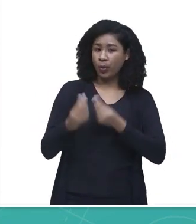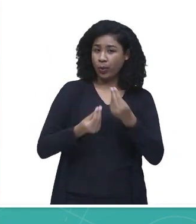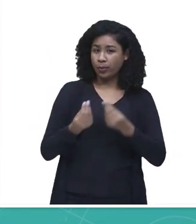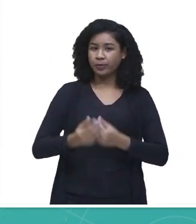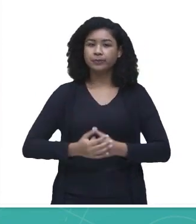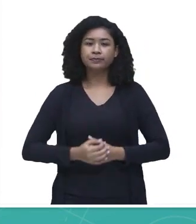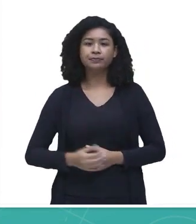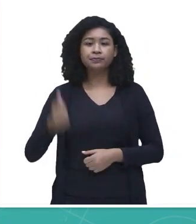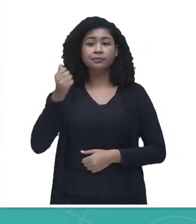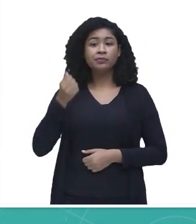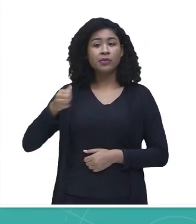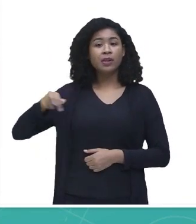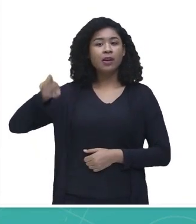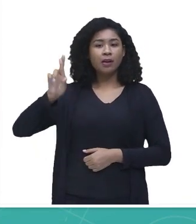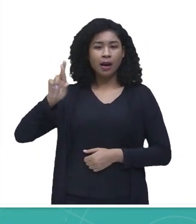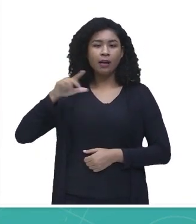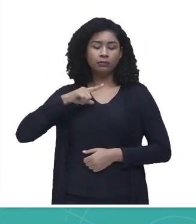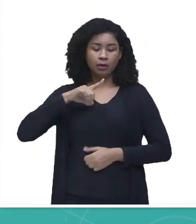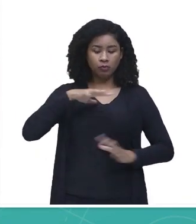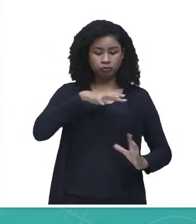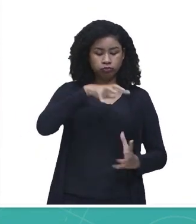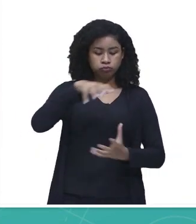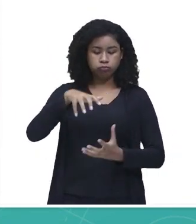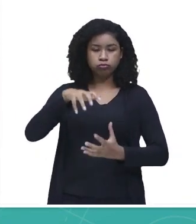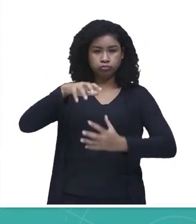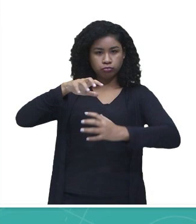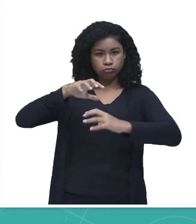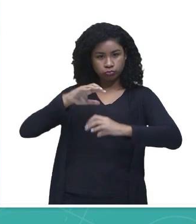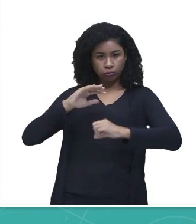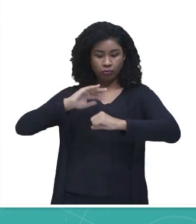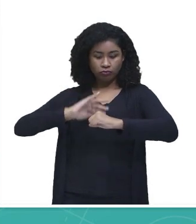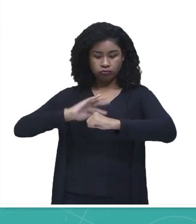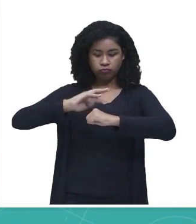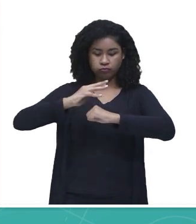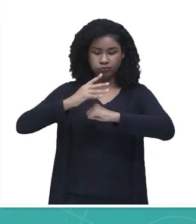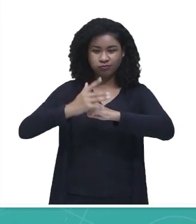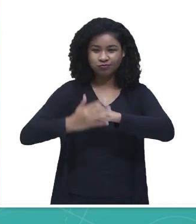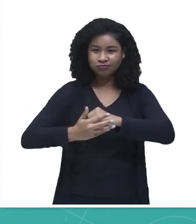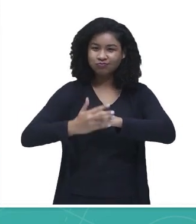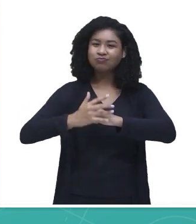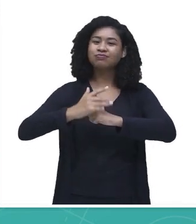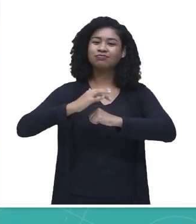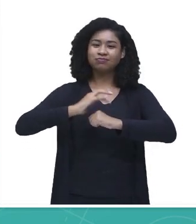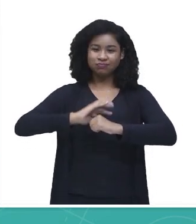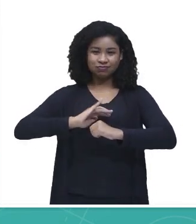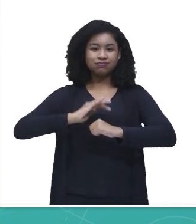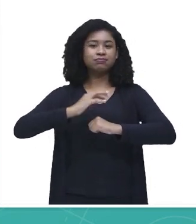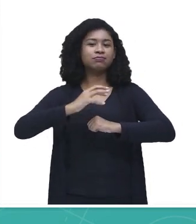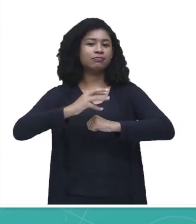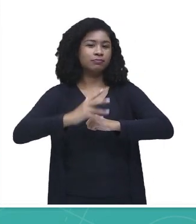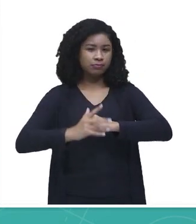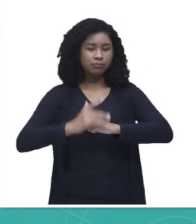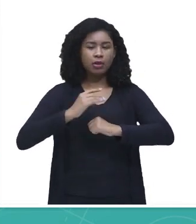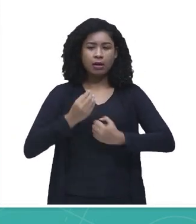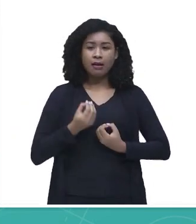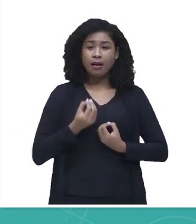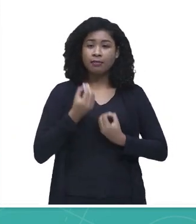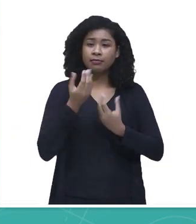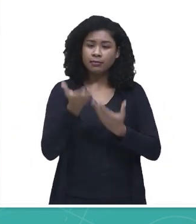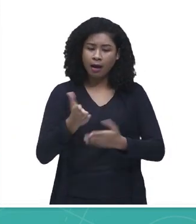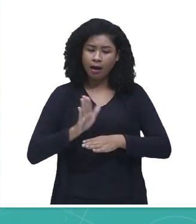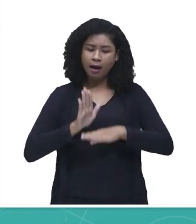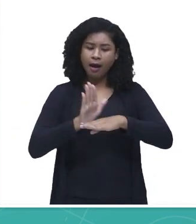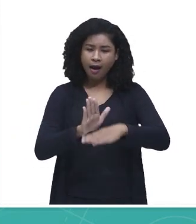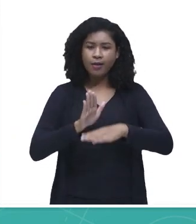faz parte da nossa atmosfera do nosso planeta, faz parte da atmosfera terrestre, propicia um ambiente